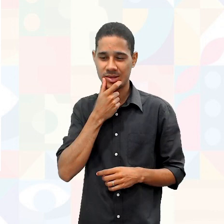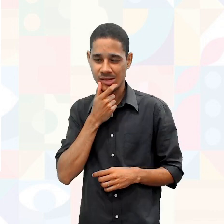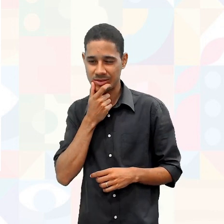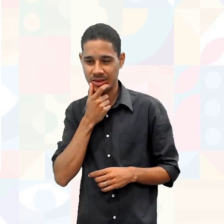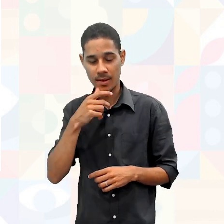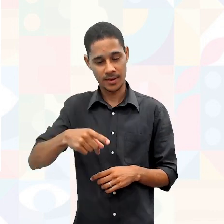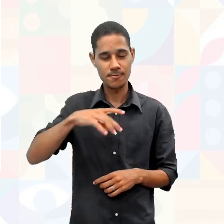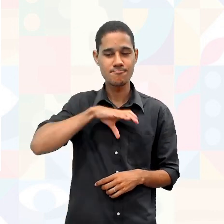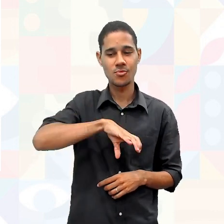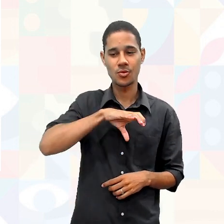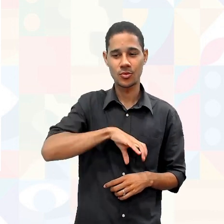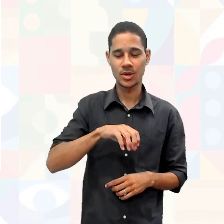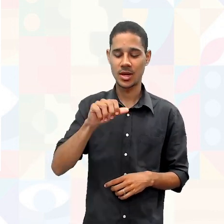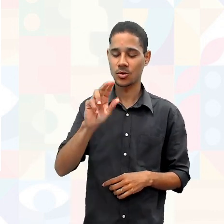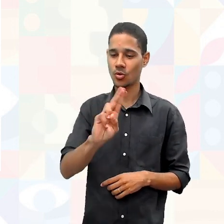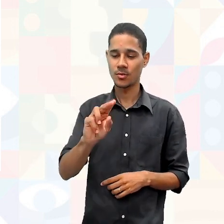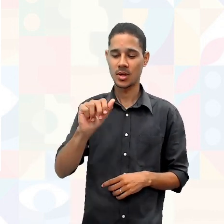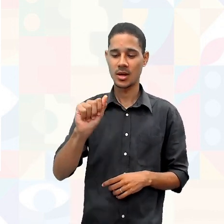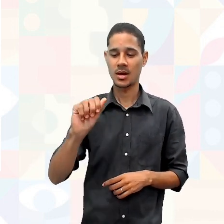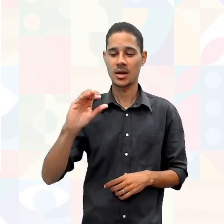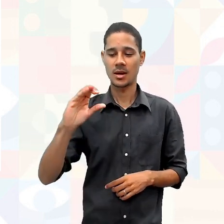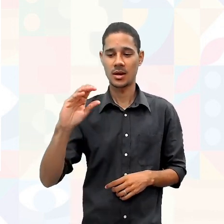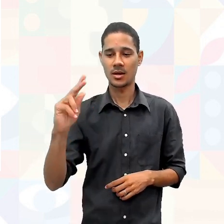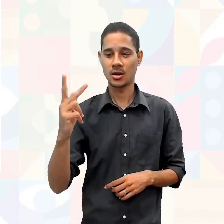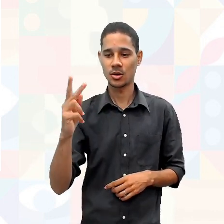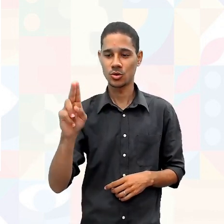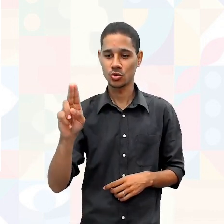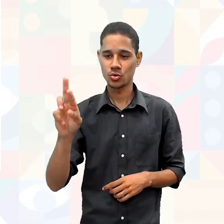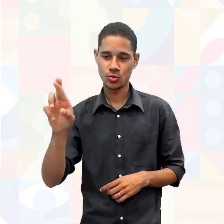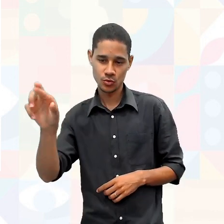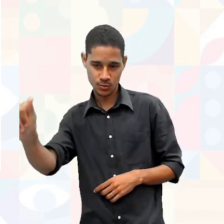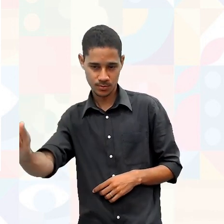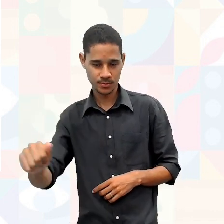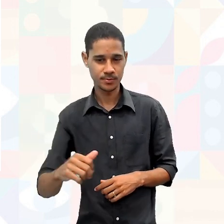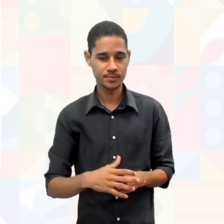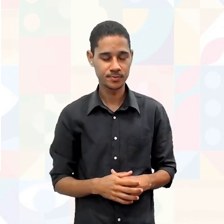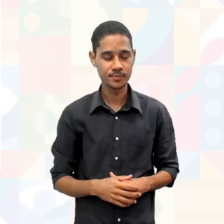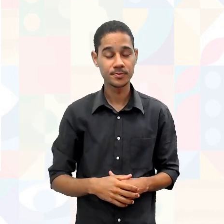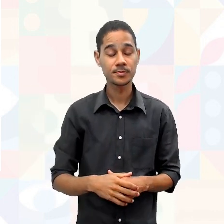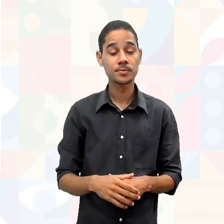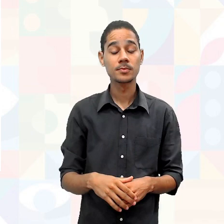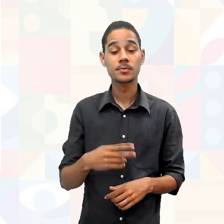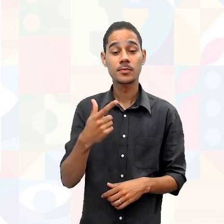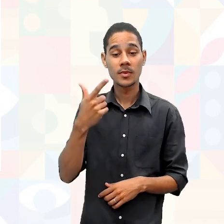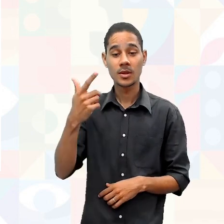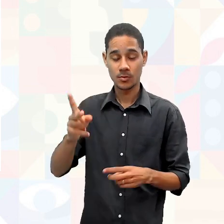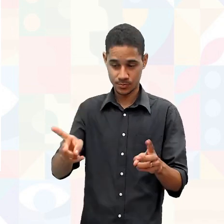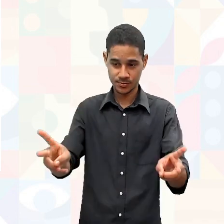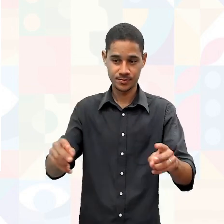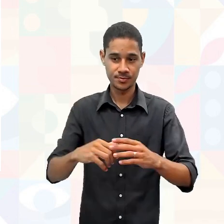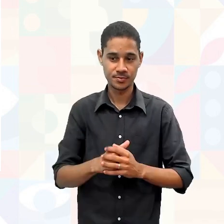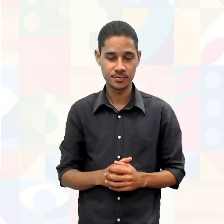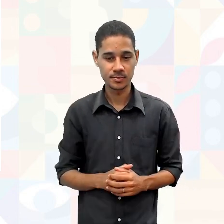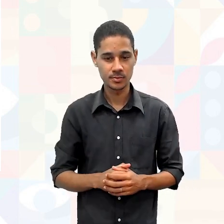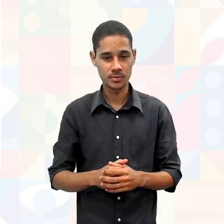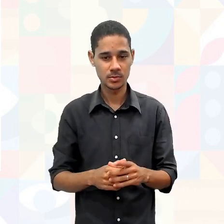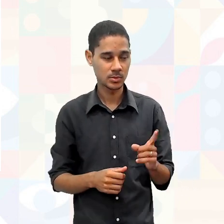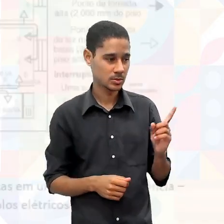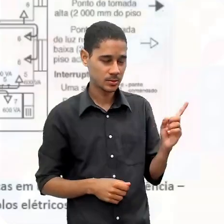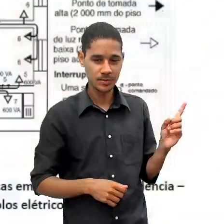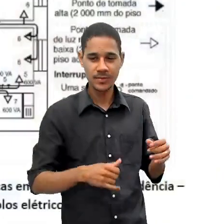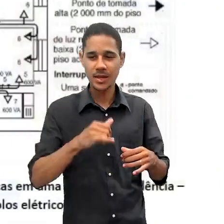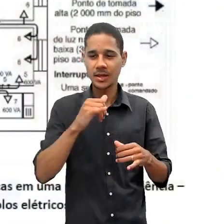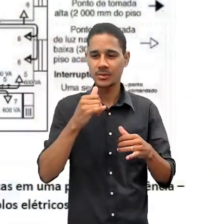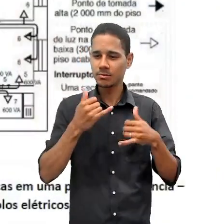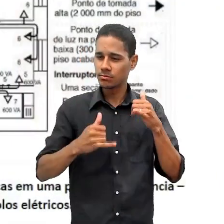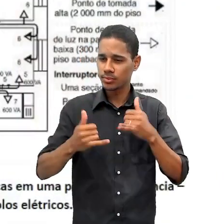português é achura apenas, tá certo? Vamos em frente. Então a gente tem também a questão das instalações